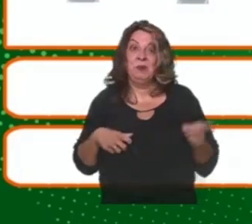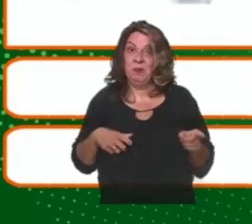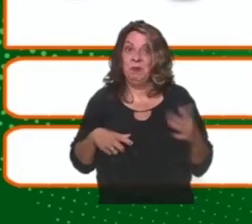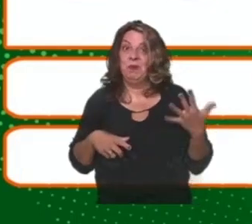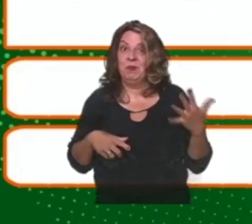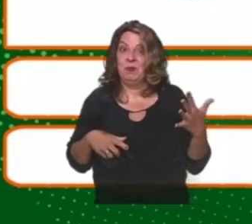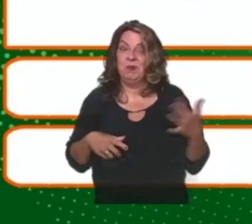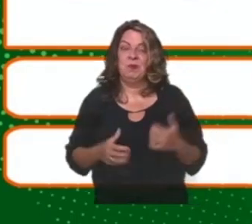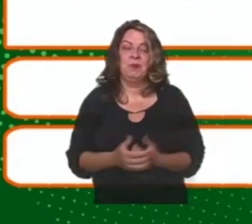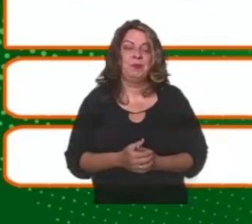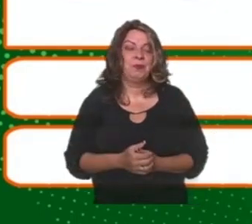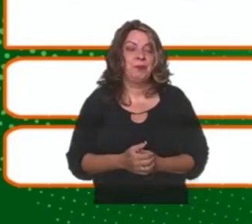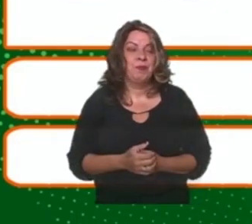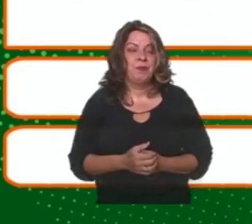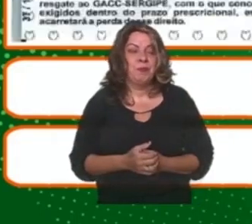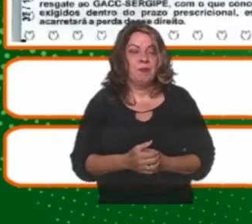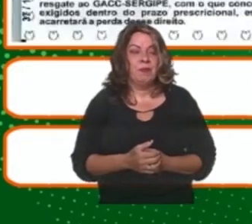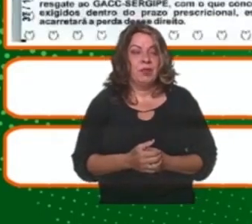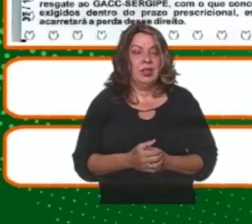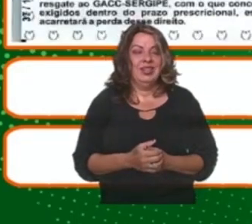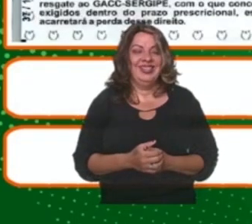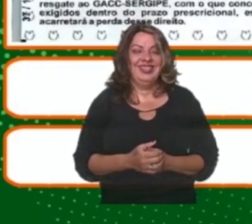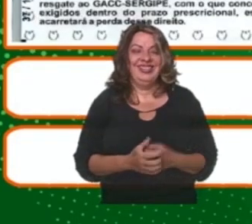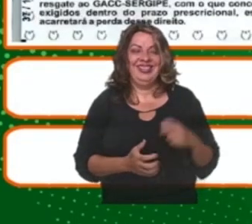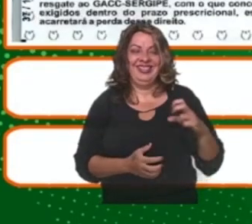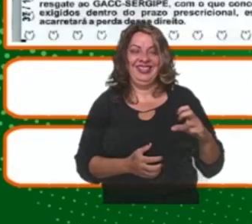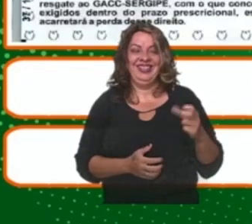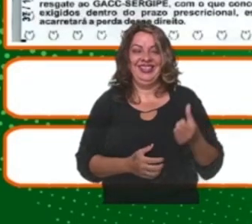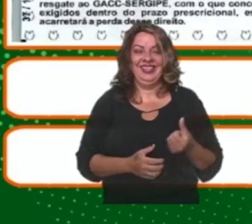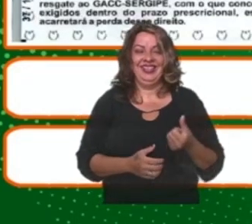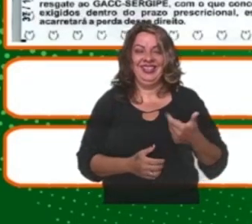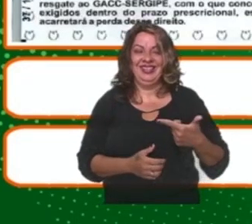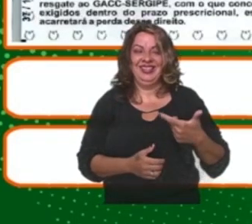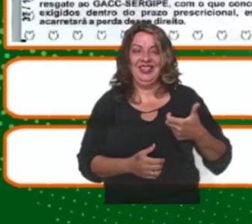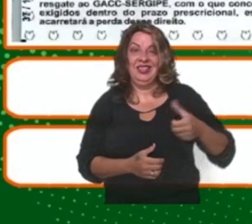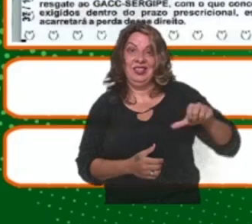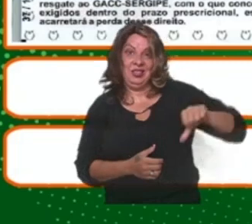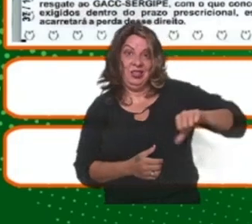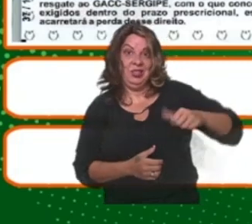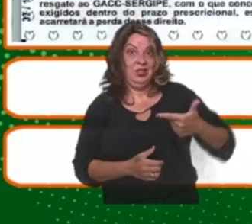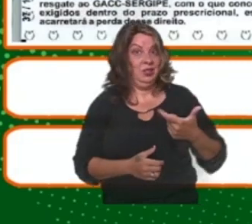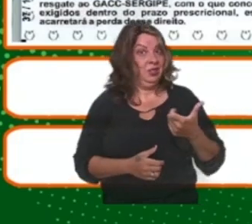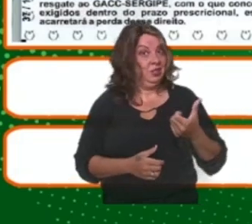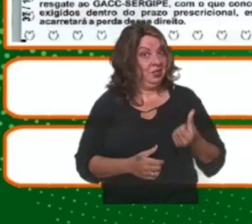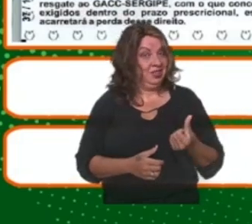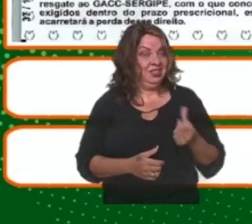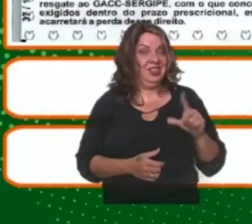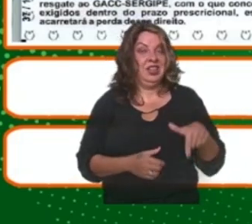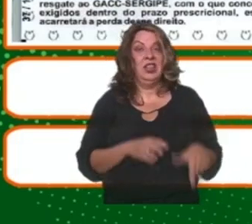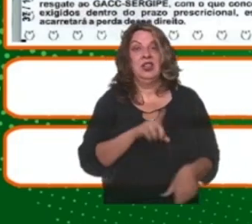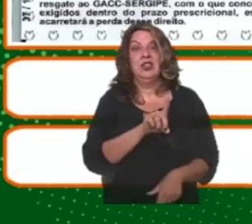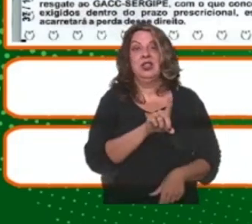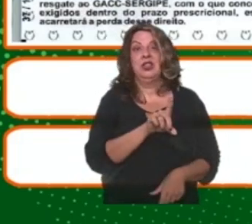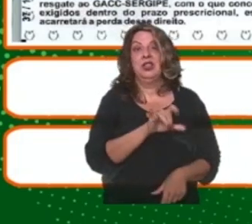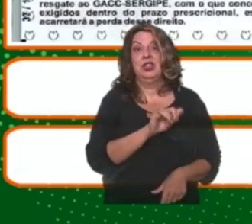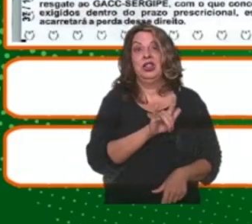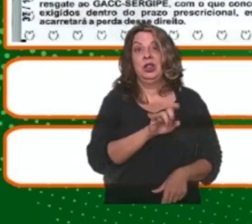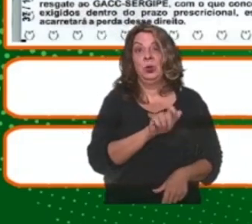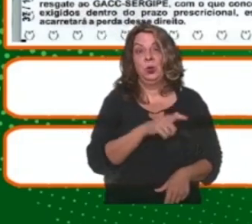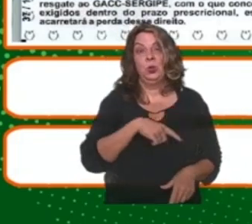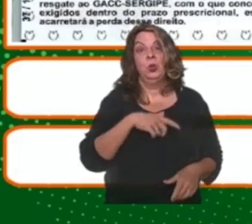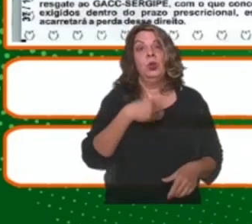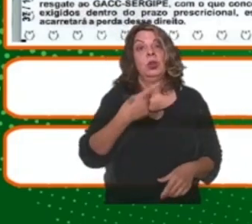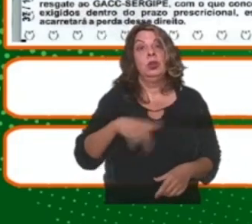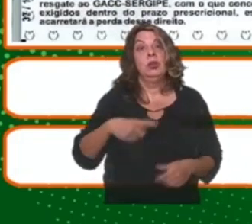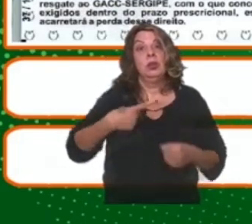a marca do 11º contemplado da manhã, 562926, Diego Santos Batista, Avenida Contorno,